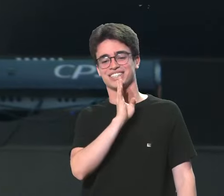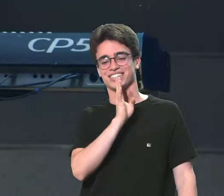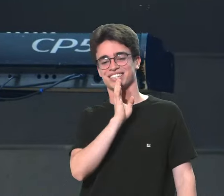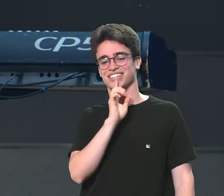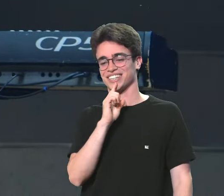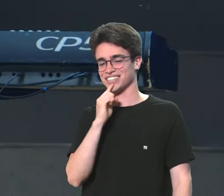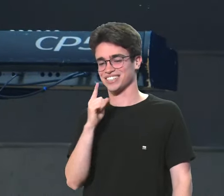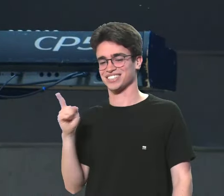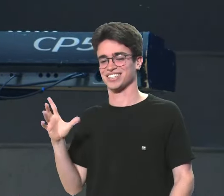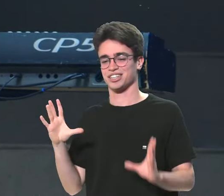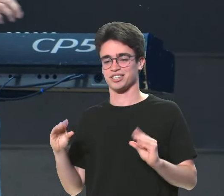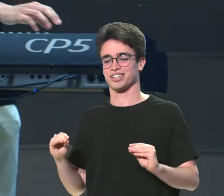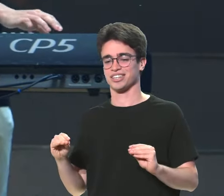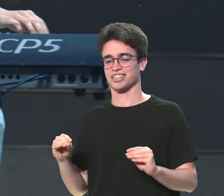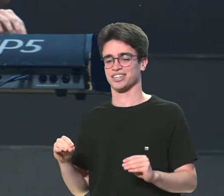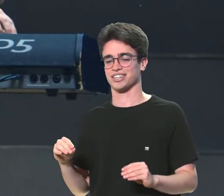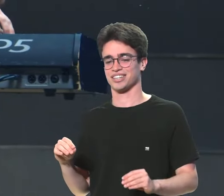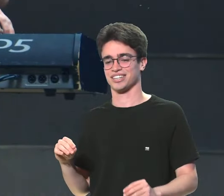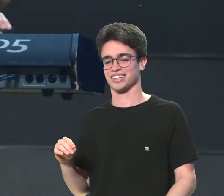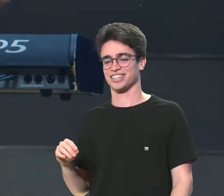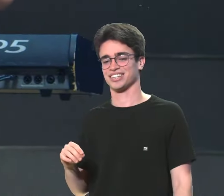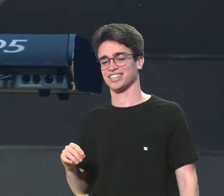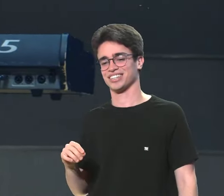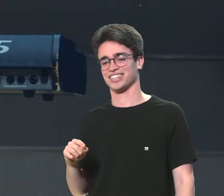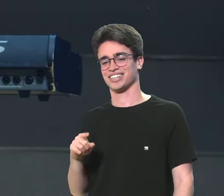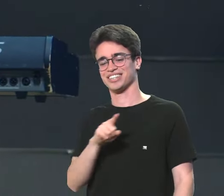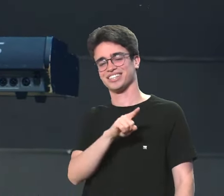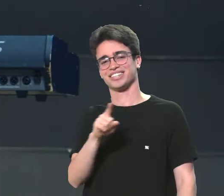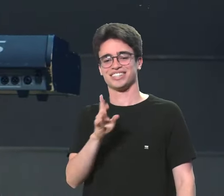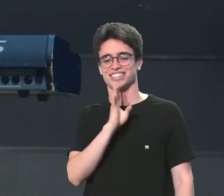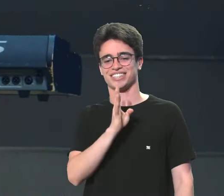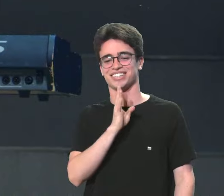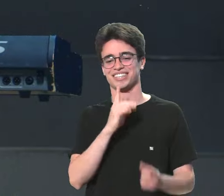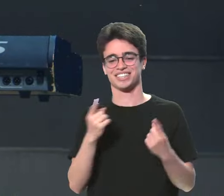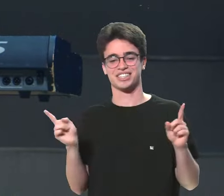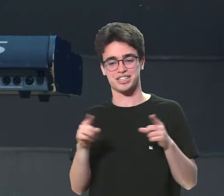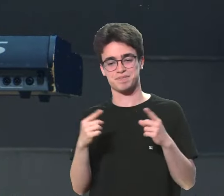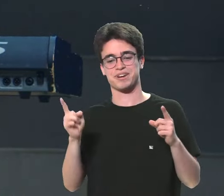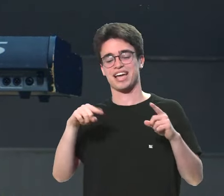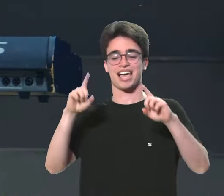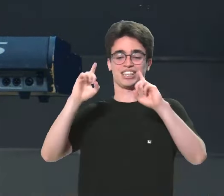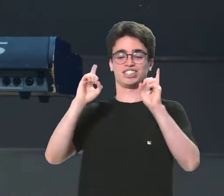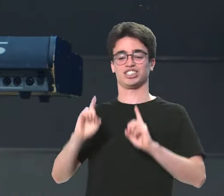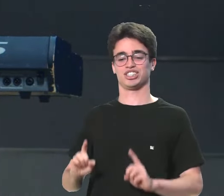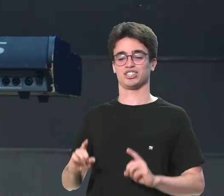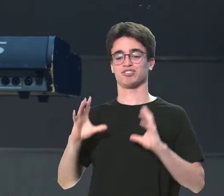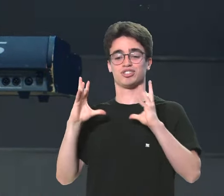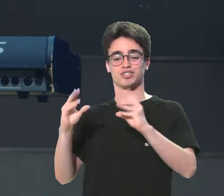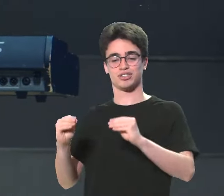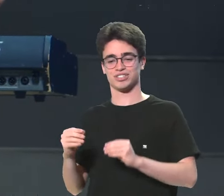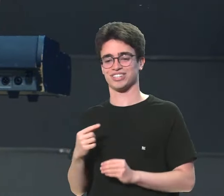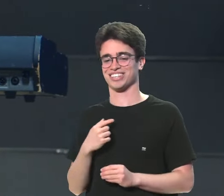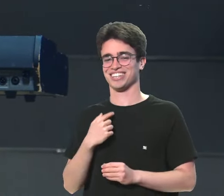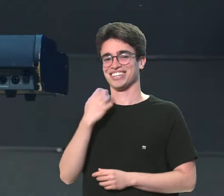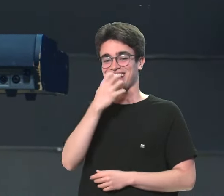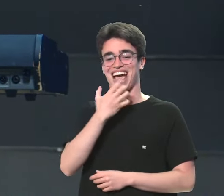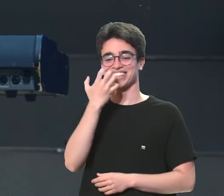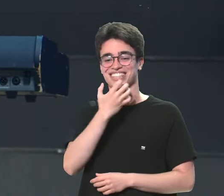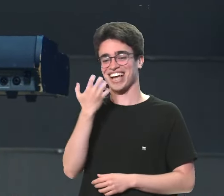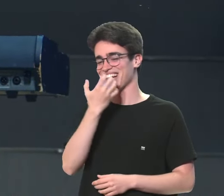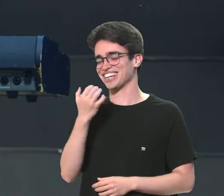tá desligado todo mundo aqui conhece a música digno de tudo certo não vou cantar aqui tá não